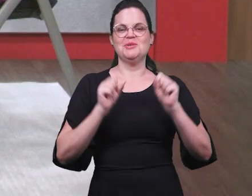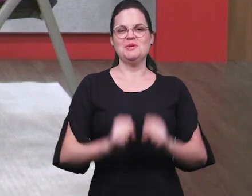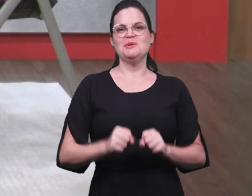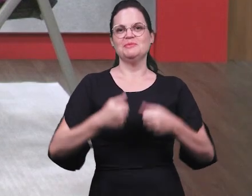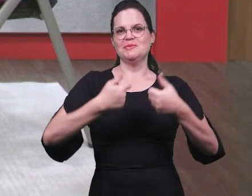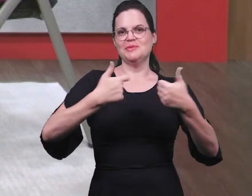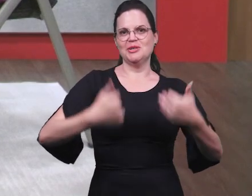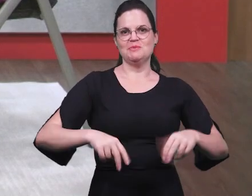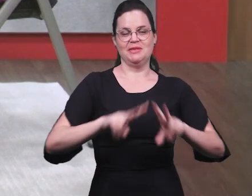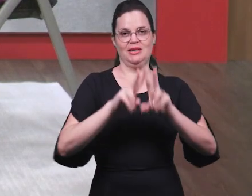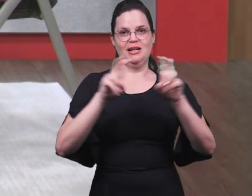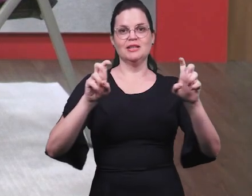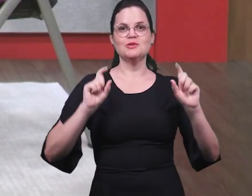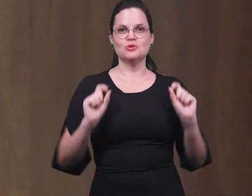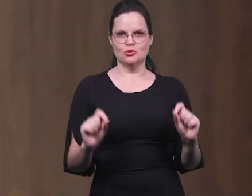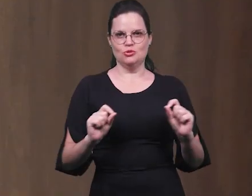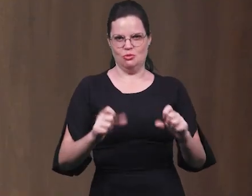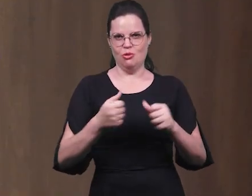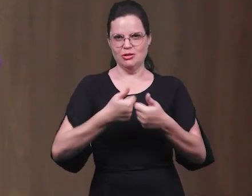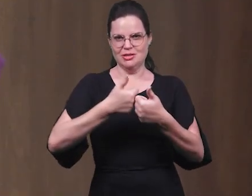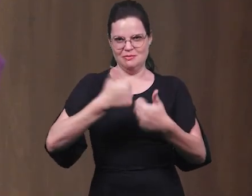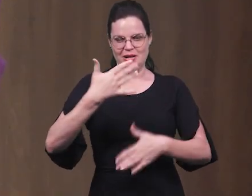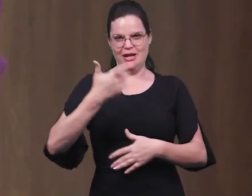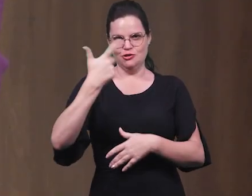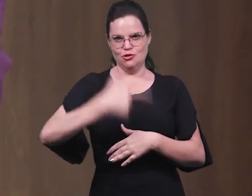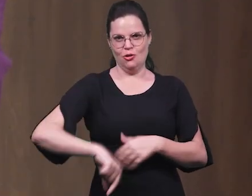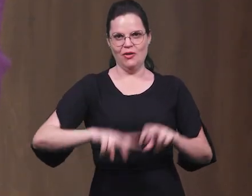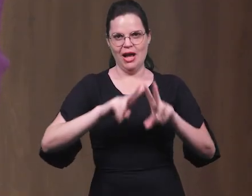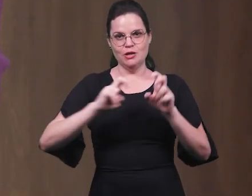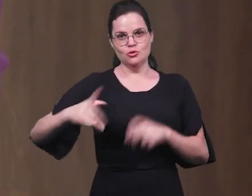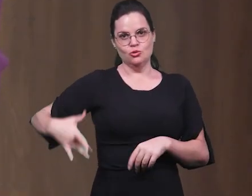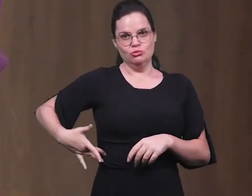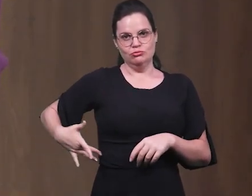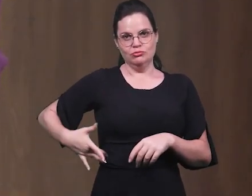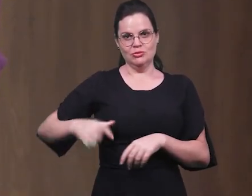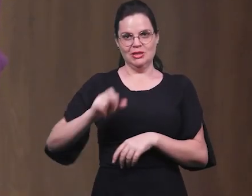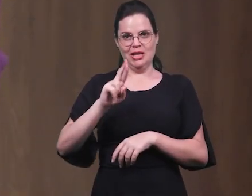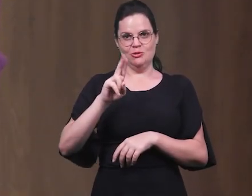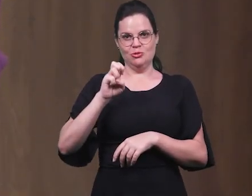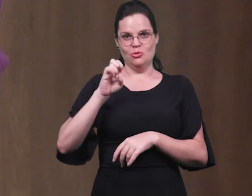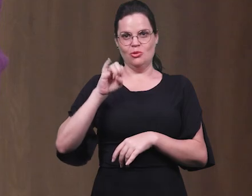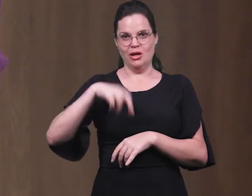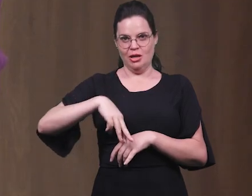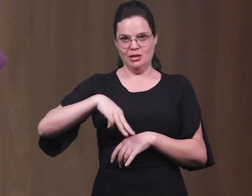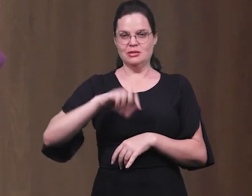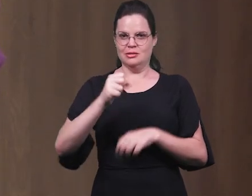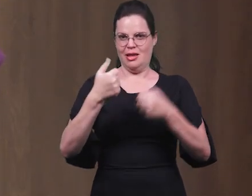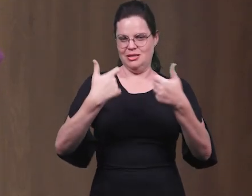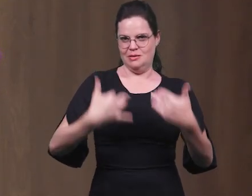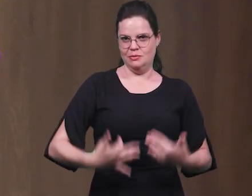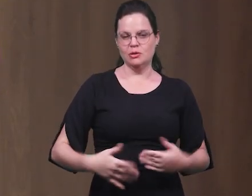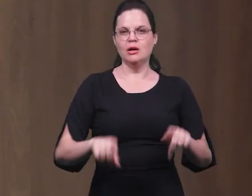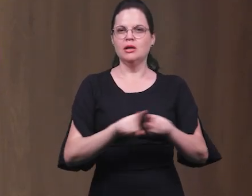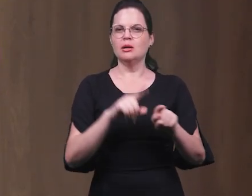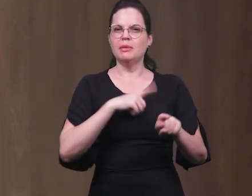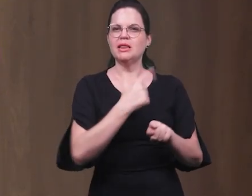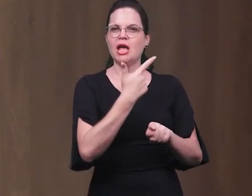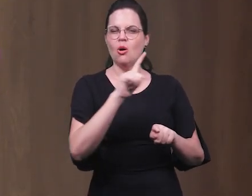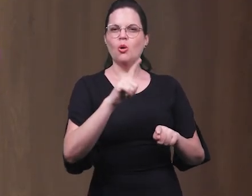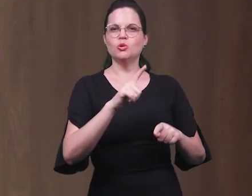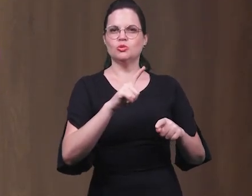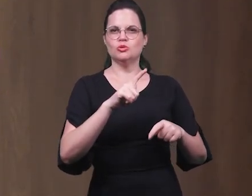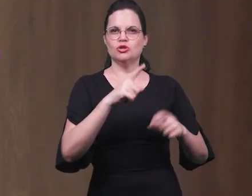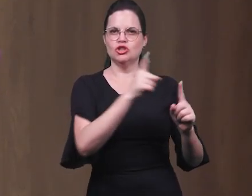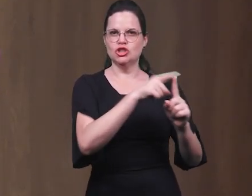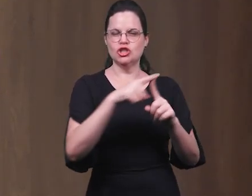essas complicações, porque assim, a parte renal você falou, né? Mas tem outras